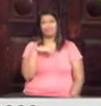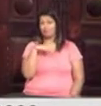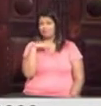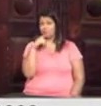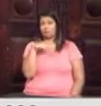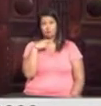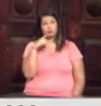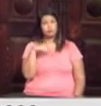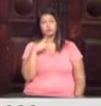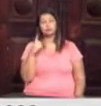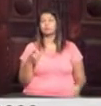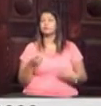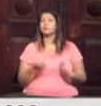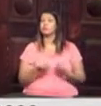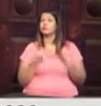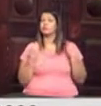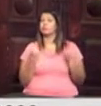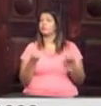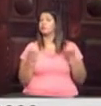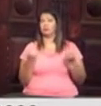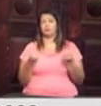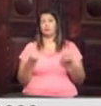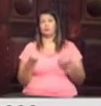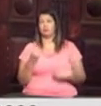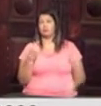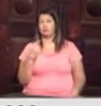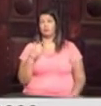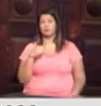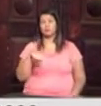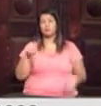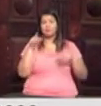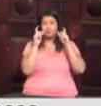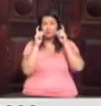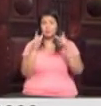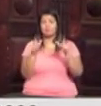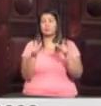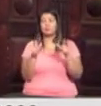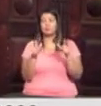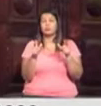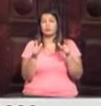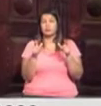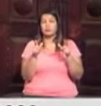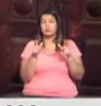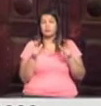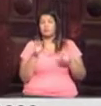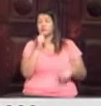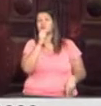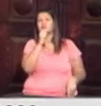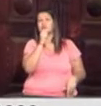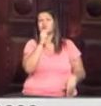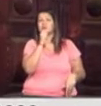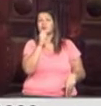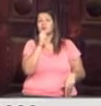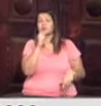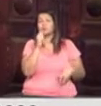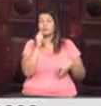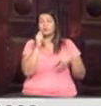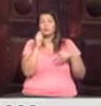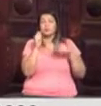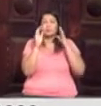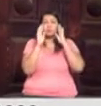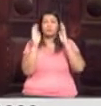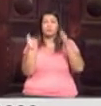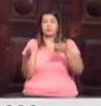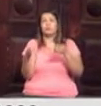possível, senhoras e senhores deputados, que nós encaremos sem dar a devida